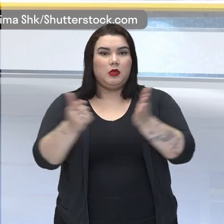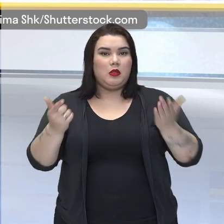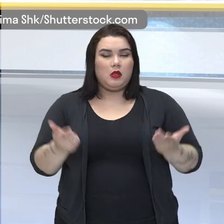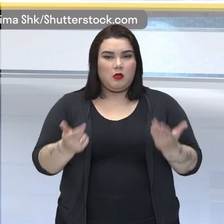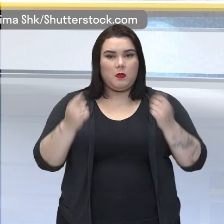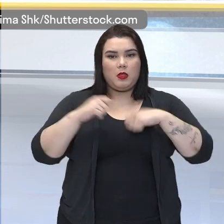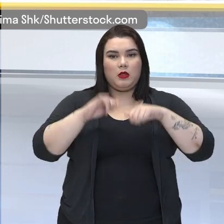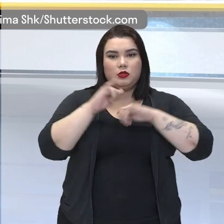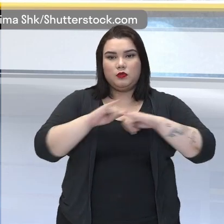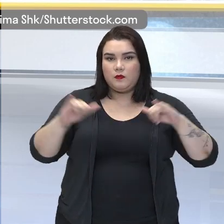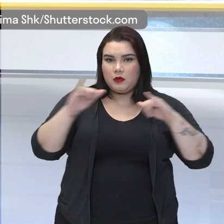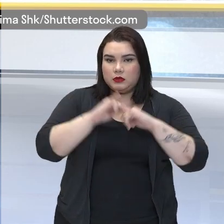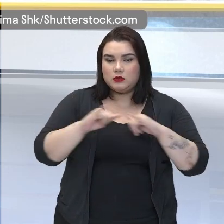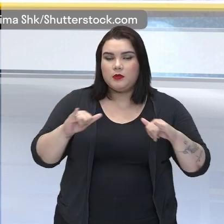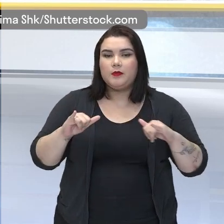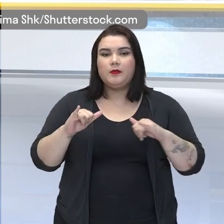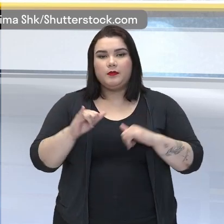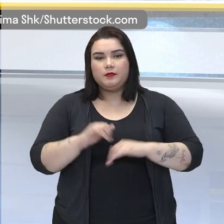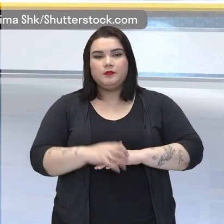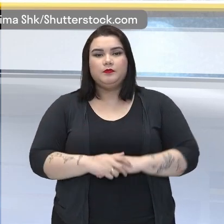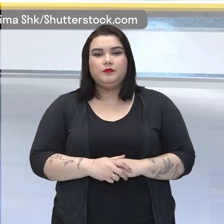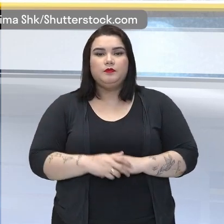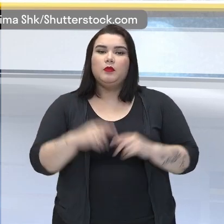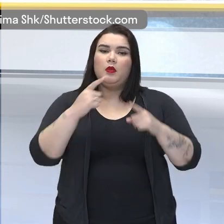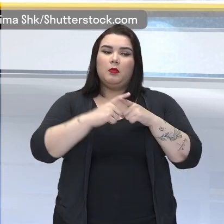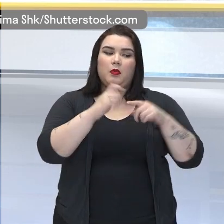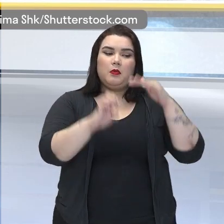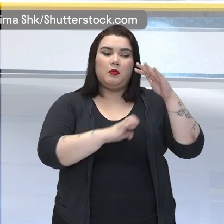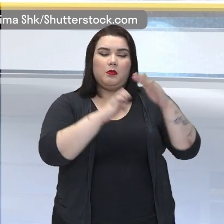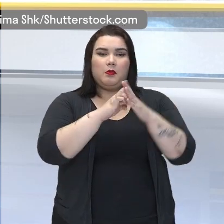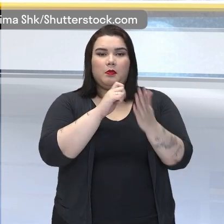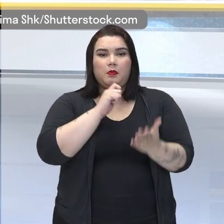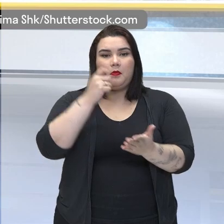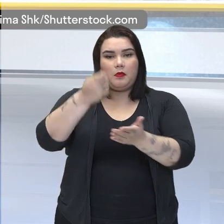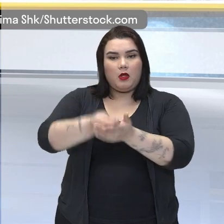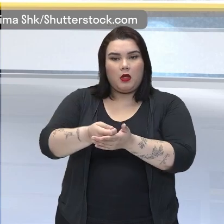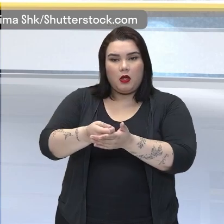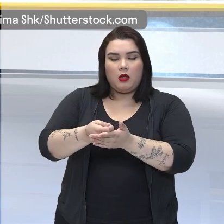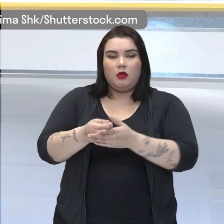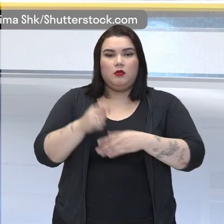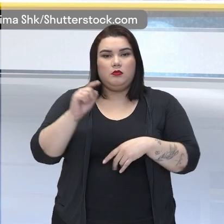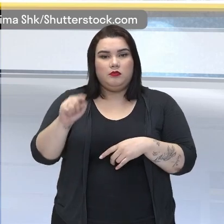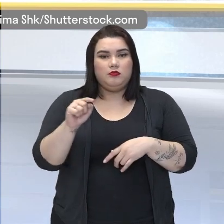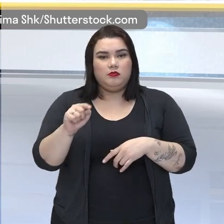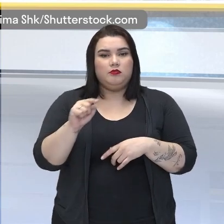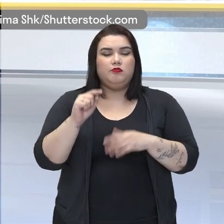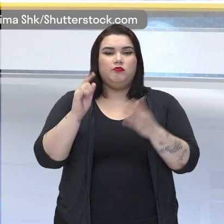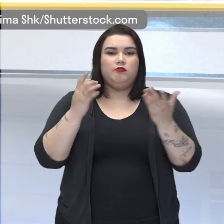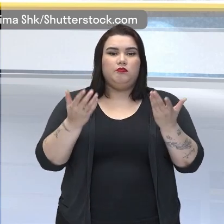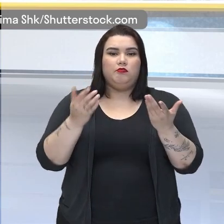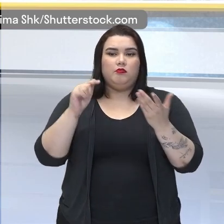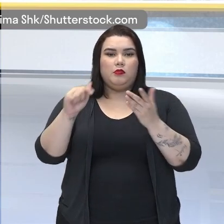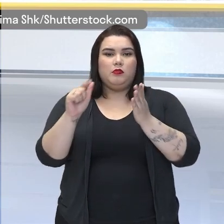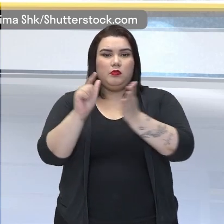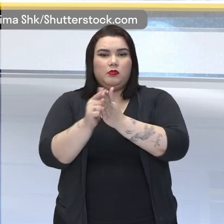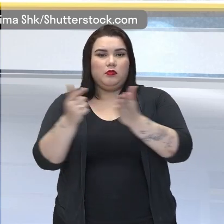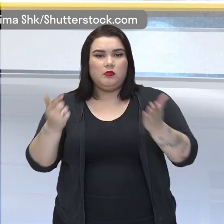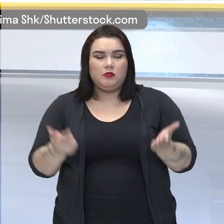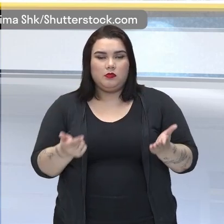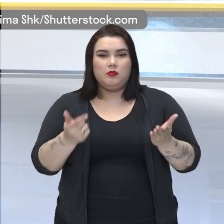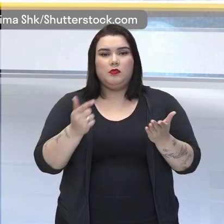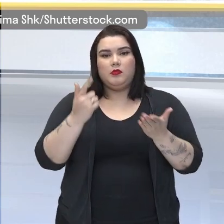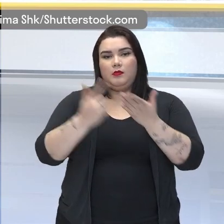né? Por quê? Porque tem uma empresa que paga, né, faz o pagamento para que aquela jornal, aquela